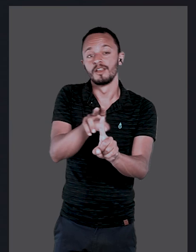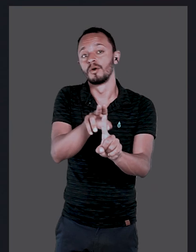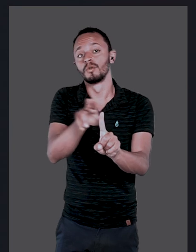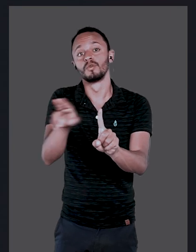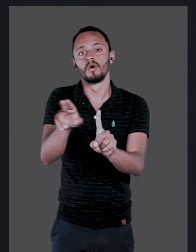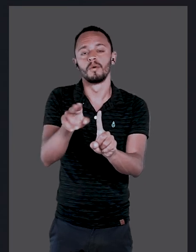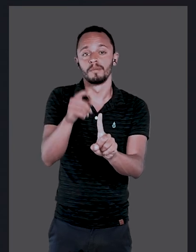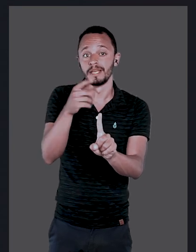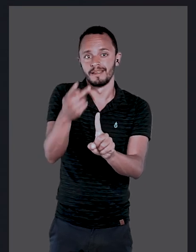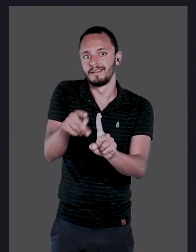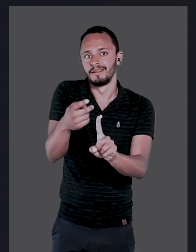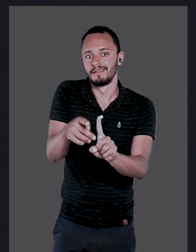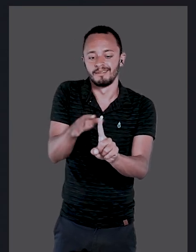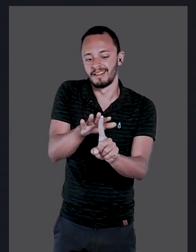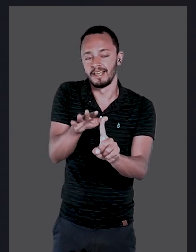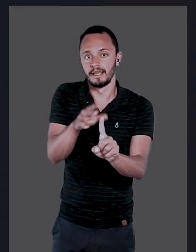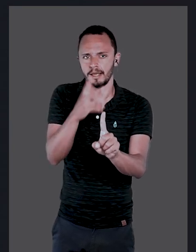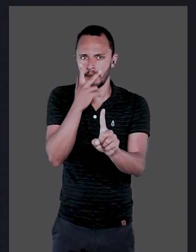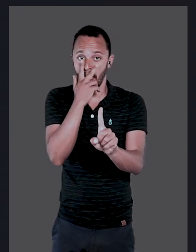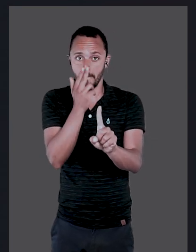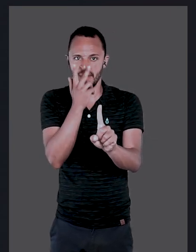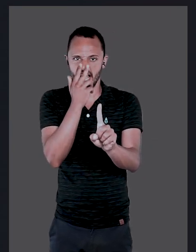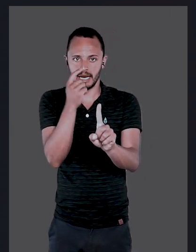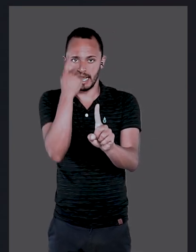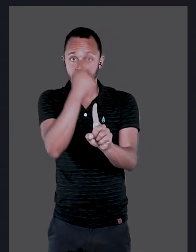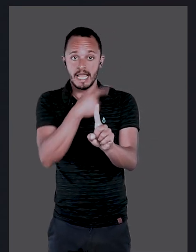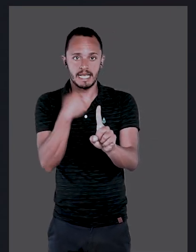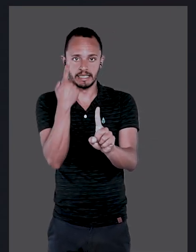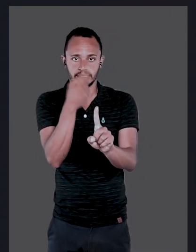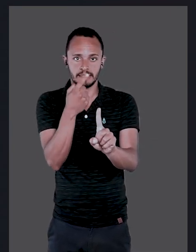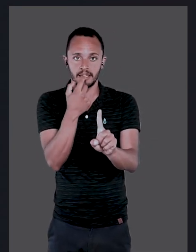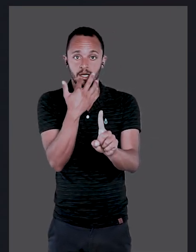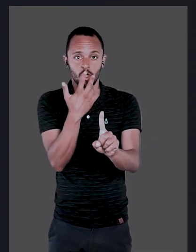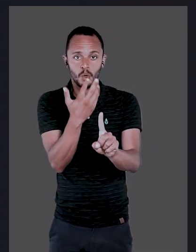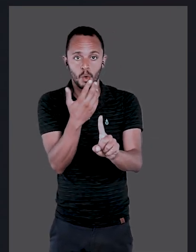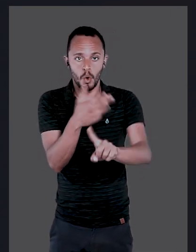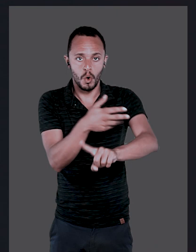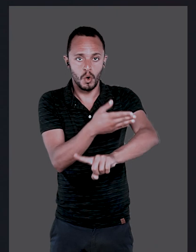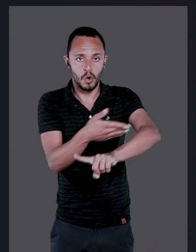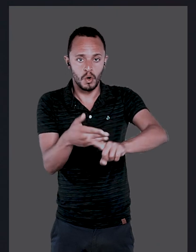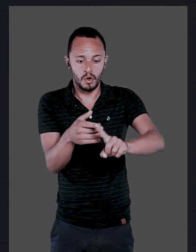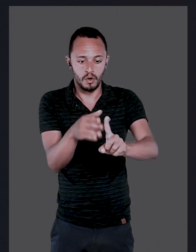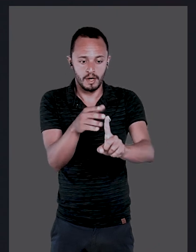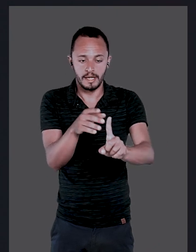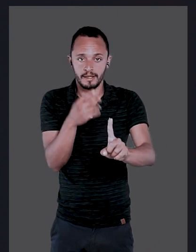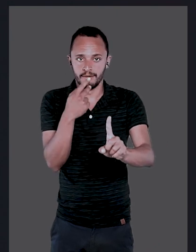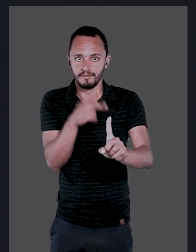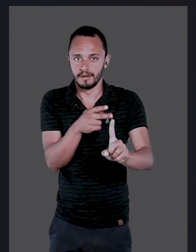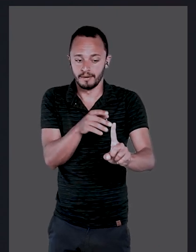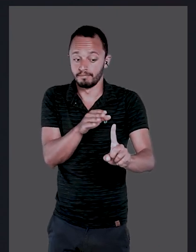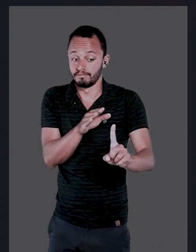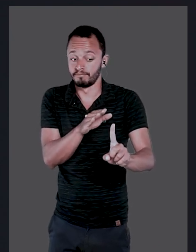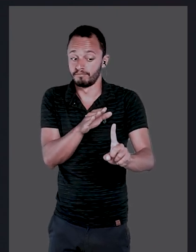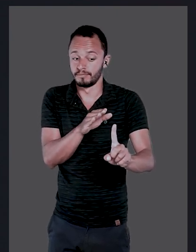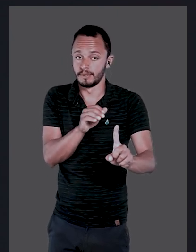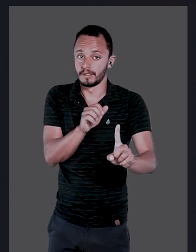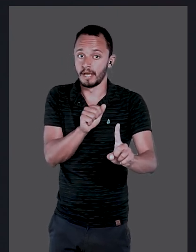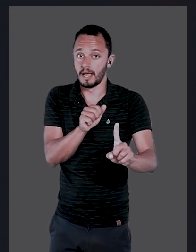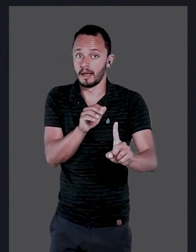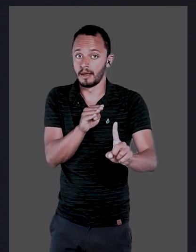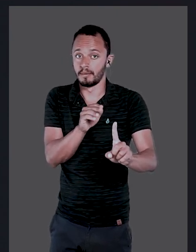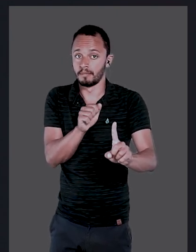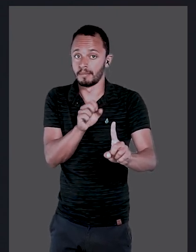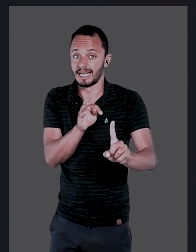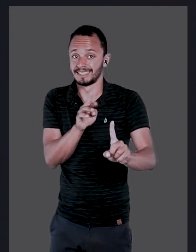acaba por ser chamado de uma certa aparência, não é? Como se a sua cor fosse uma